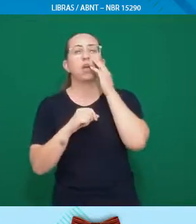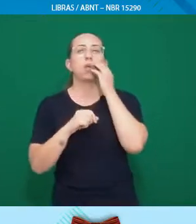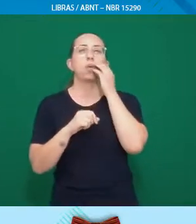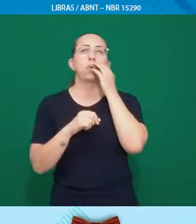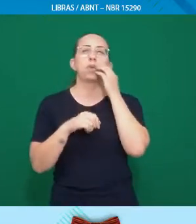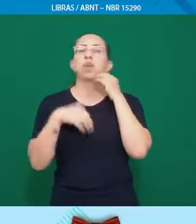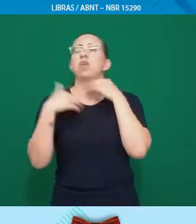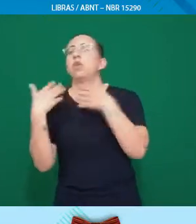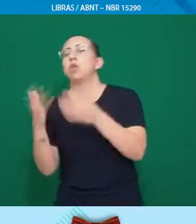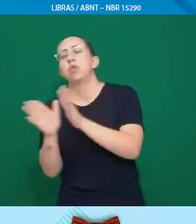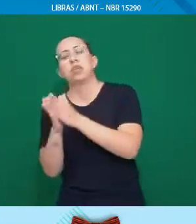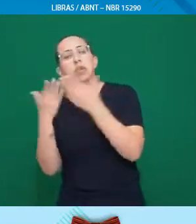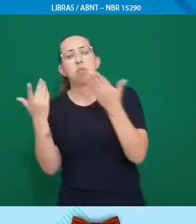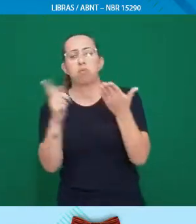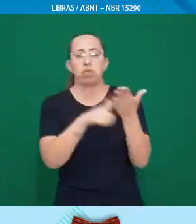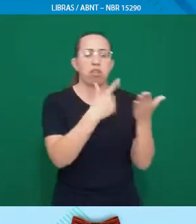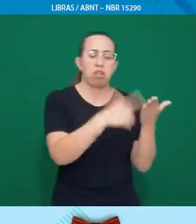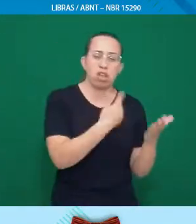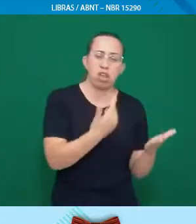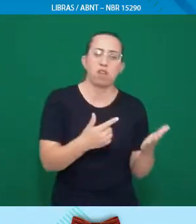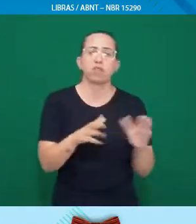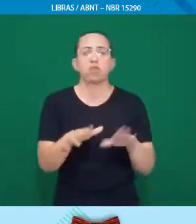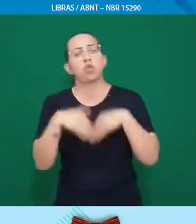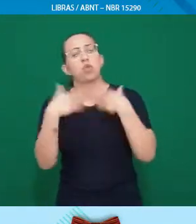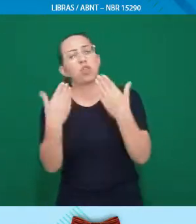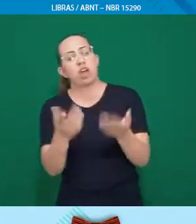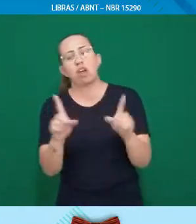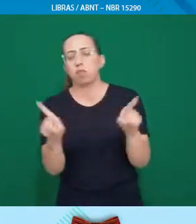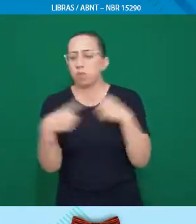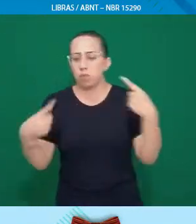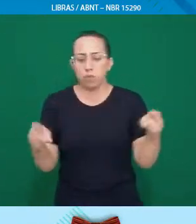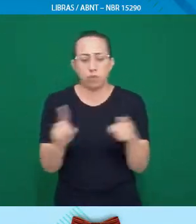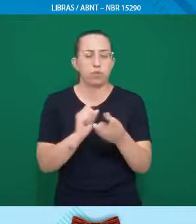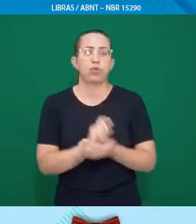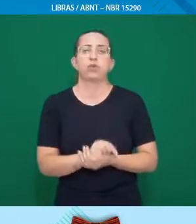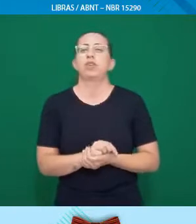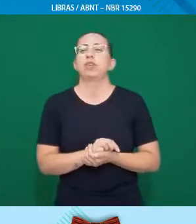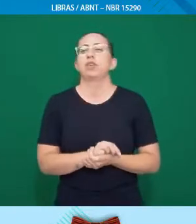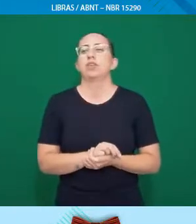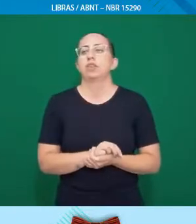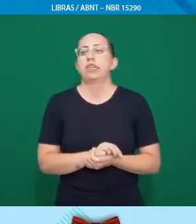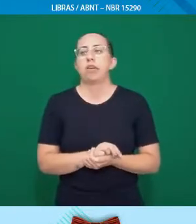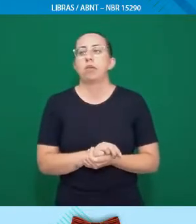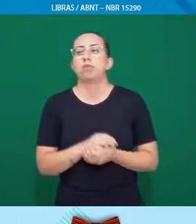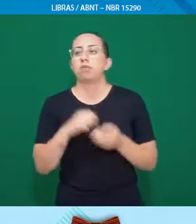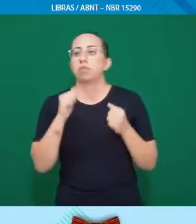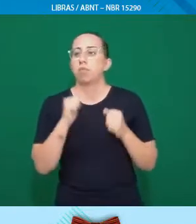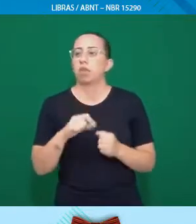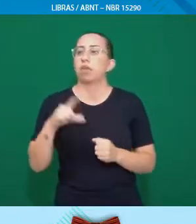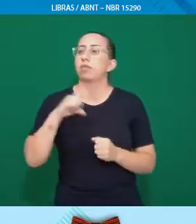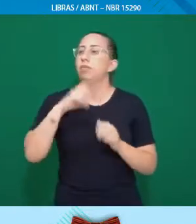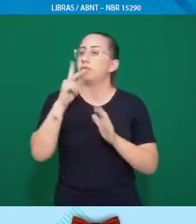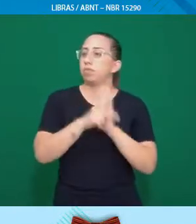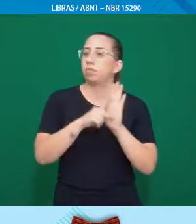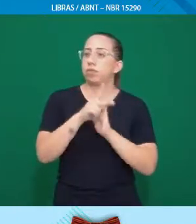doações doações de livros doações em segmentos nós tivemos também a honra de poder ter um projeto agraciado